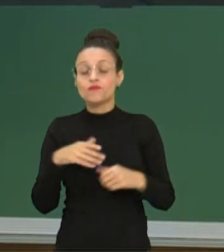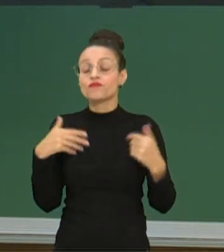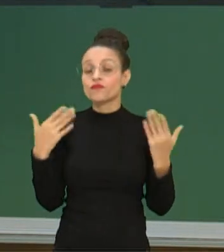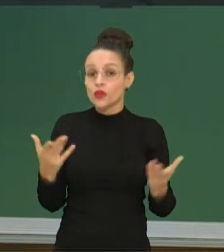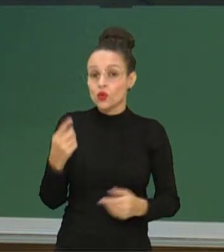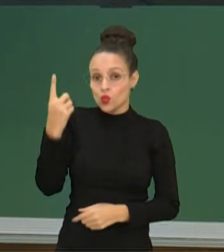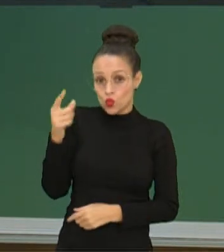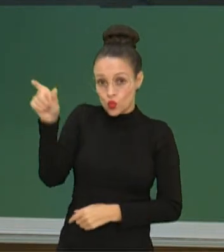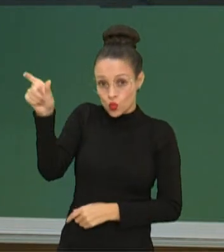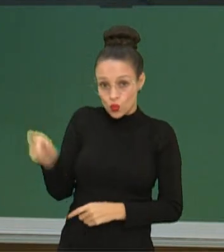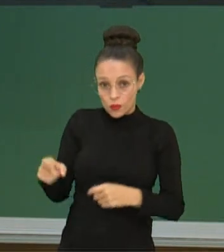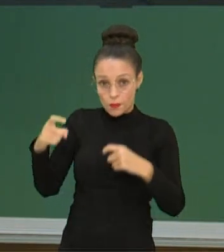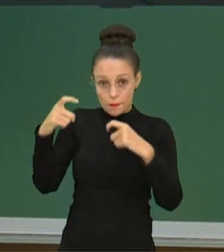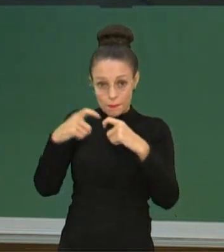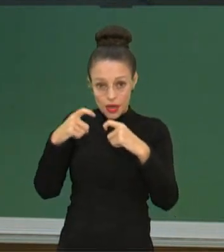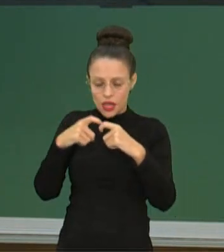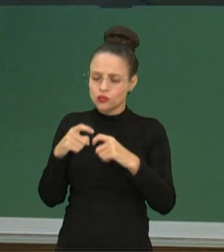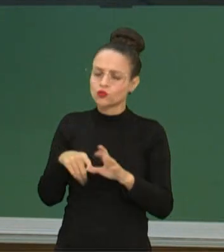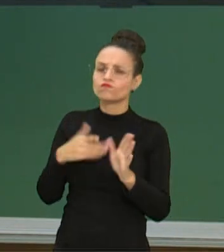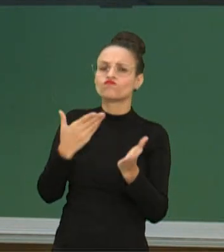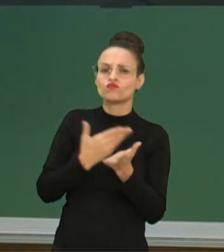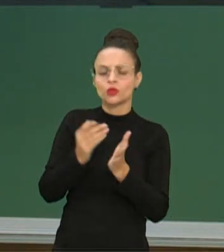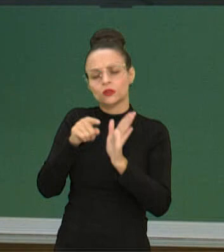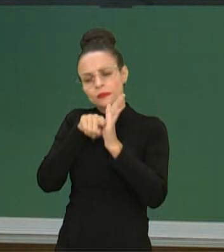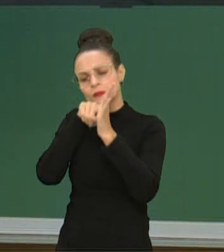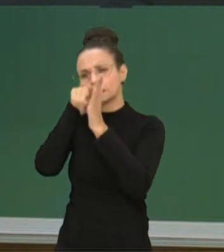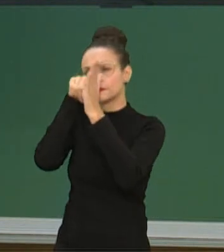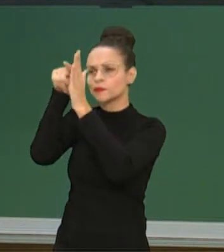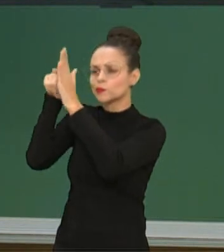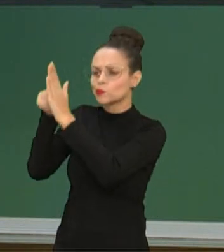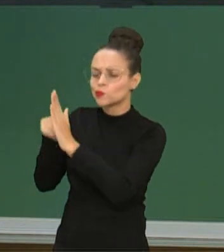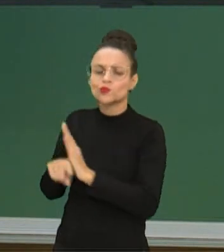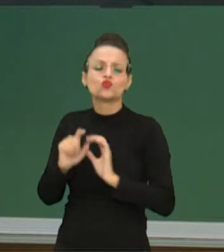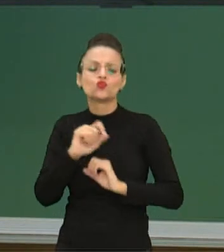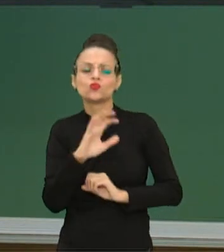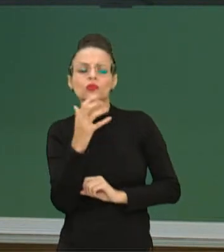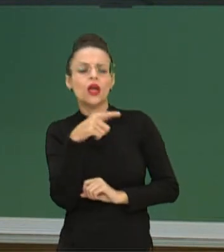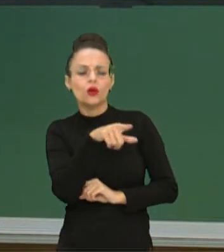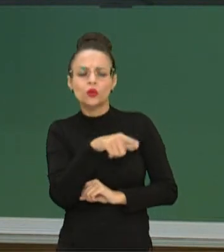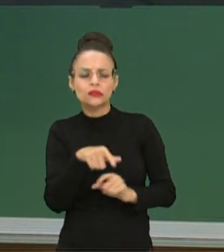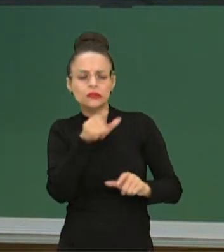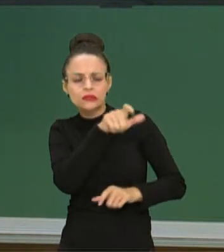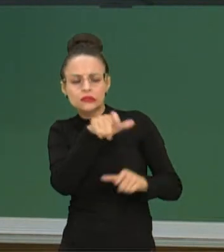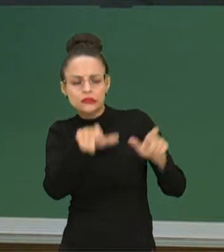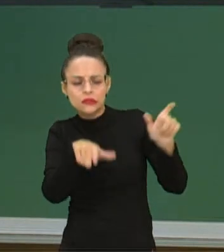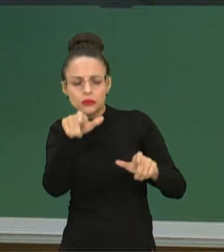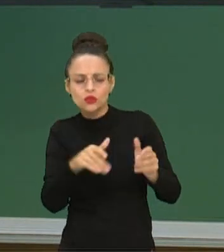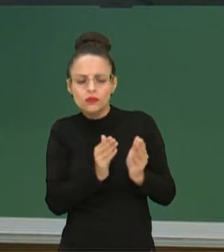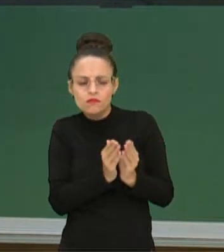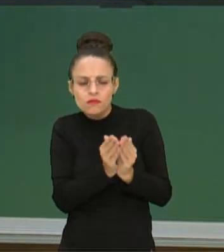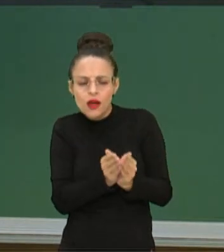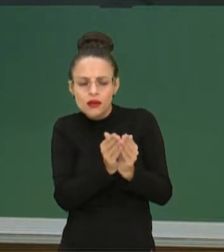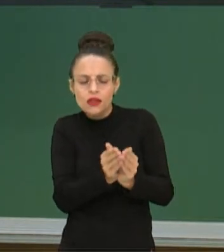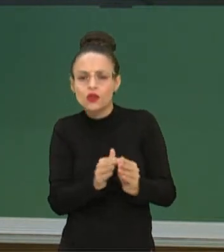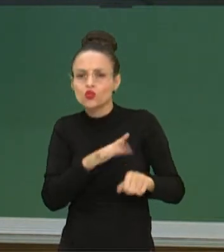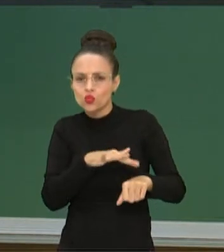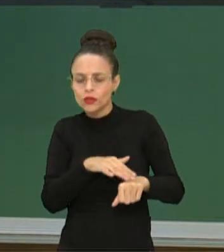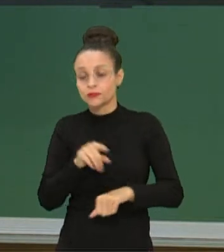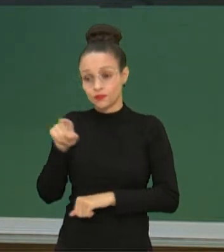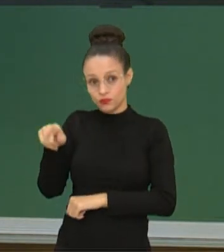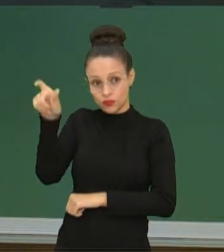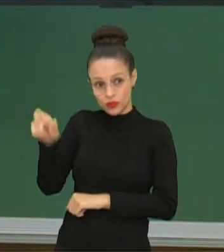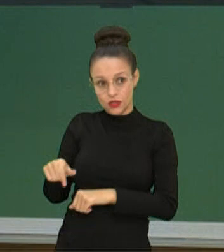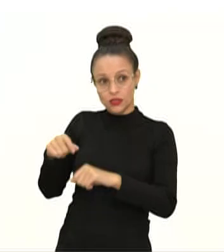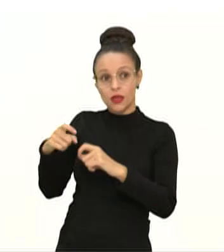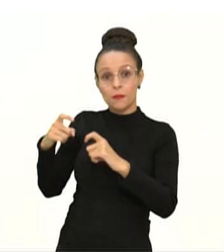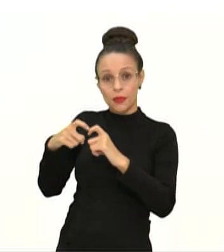um médico, tá, começou a investigar, né, o que estava acontecendo com esses marinheiros doentes. Esse médico, tá,